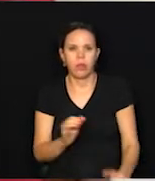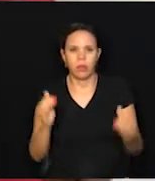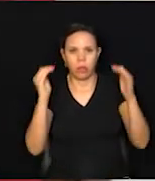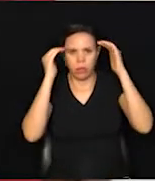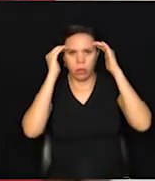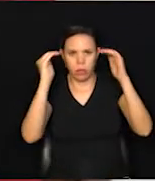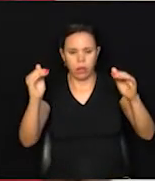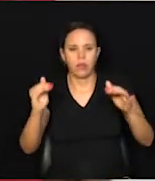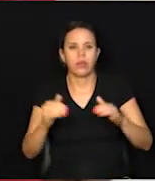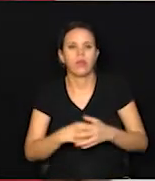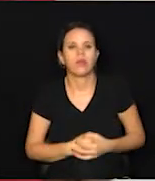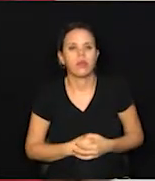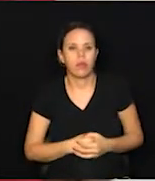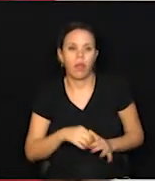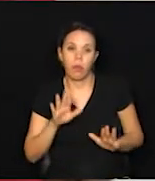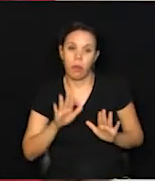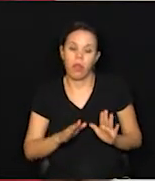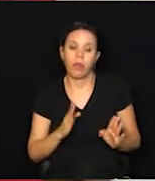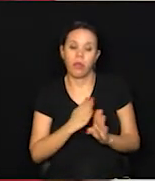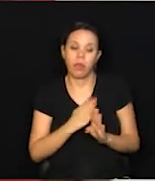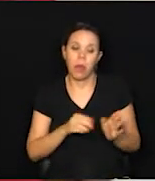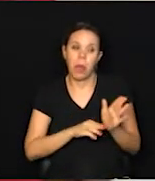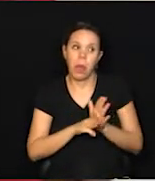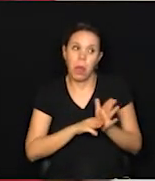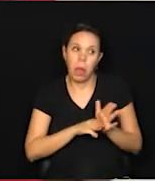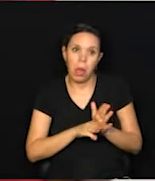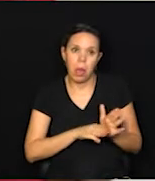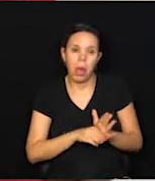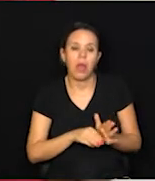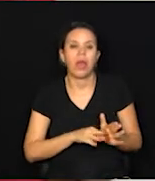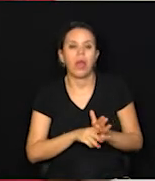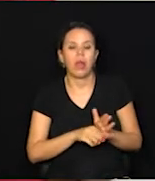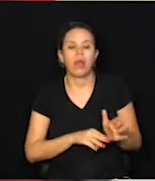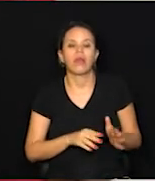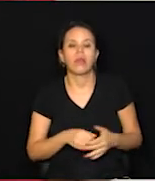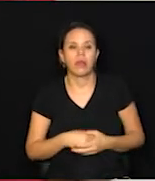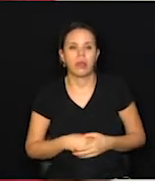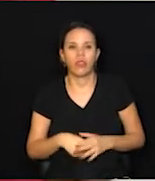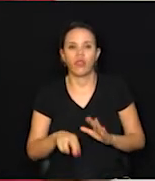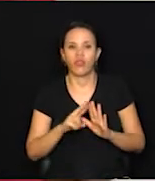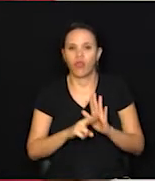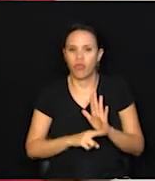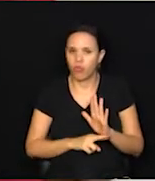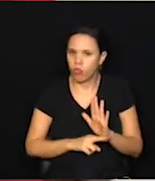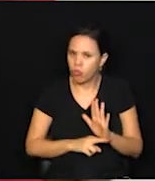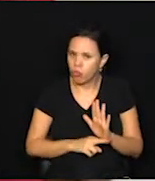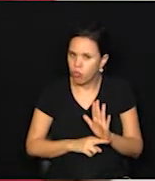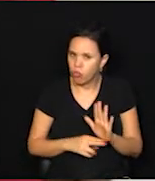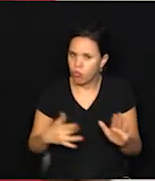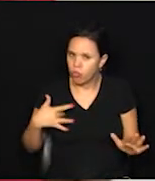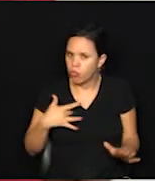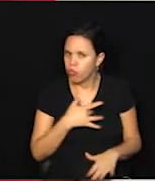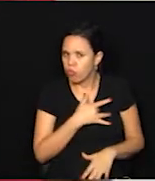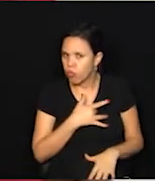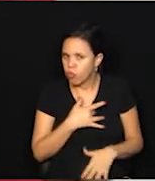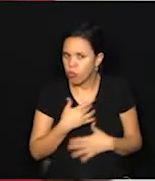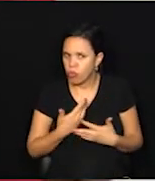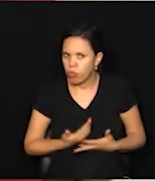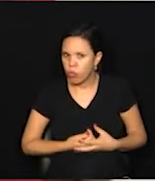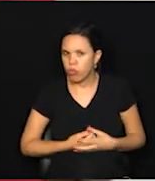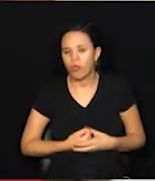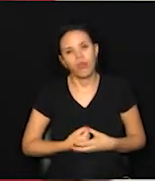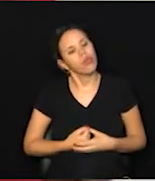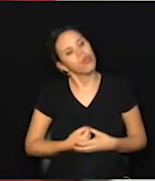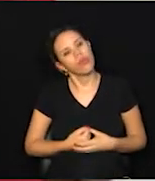obediência ainda que questionável na metodologia aos protocolos de sanitários, né? Então,